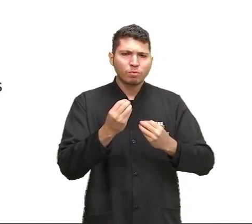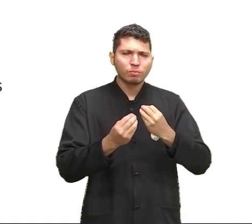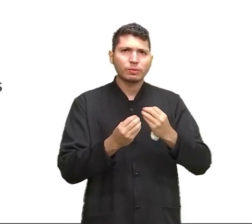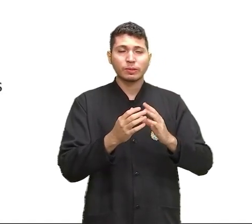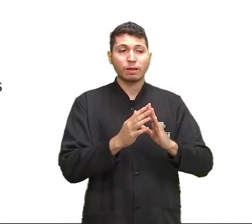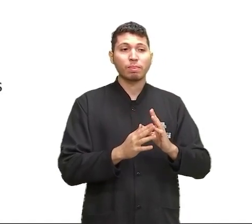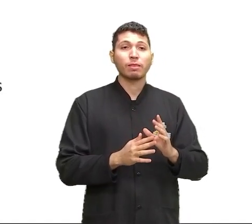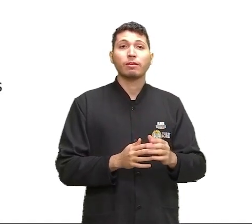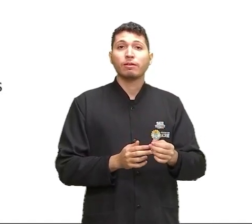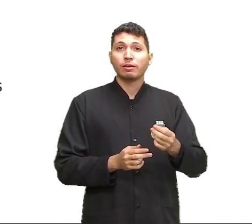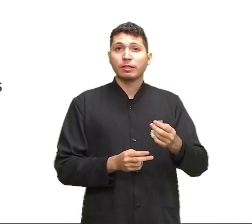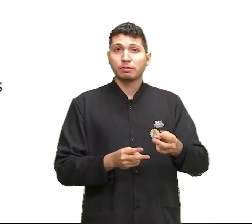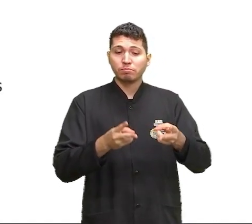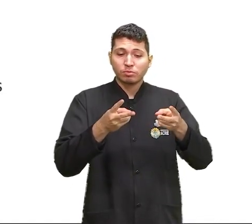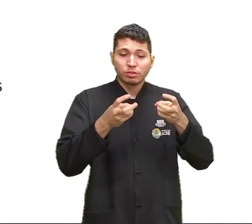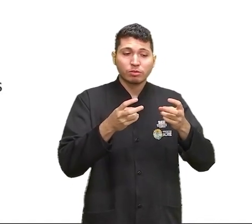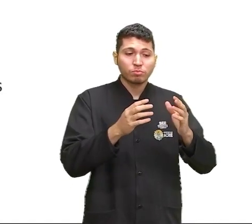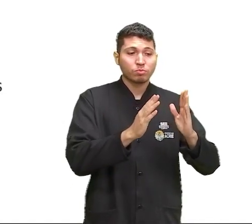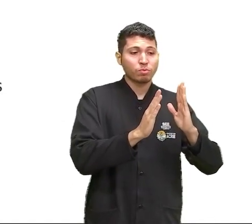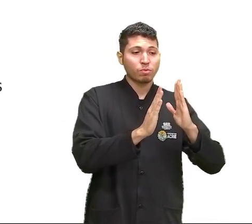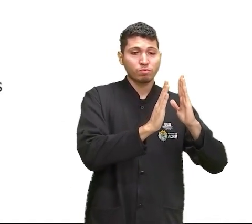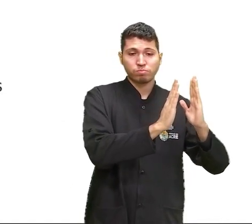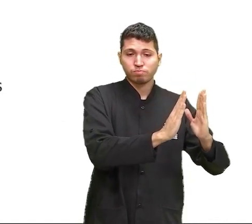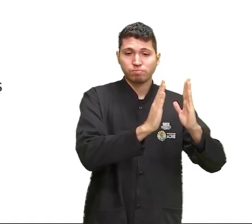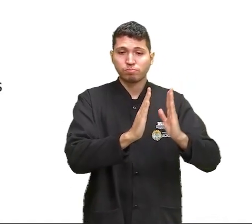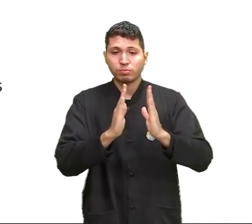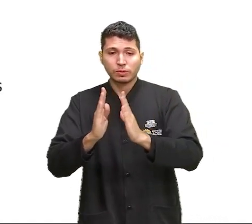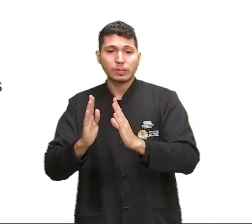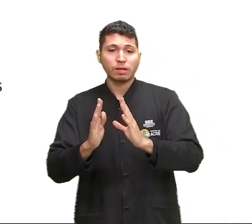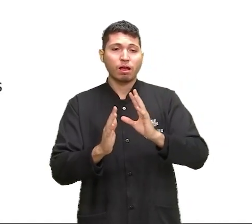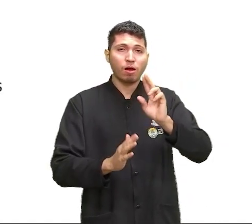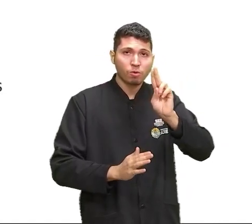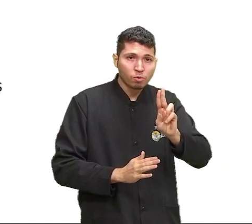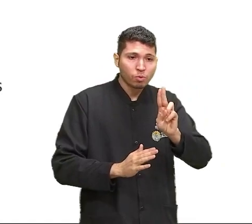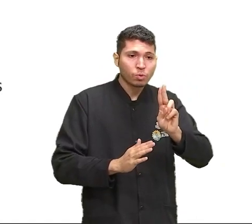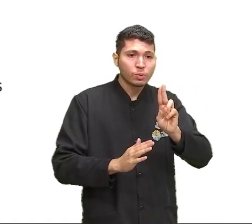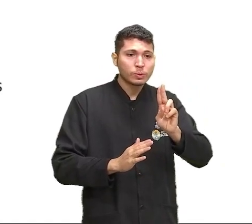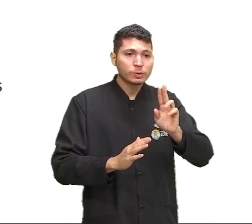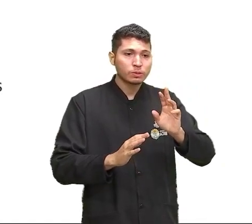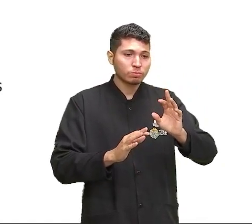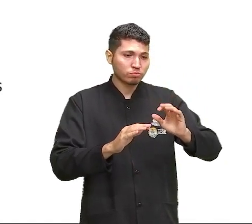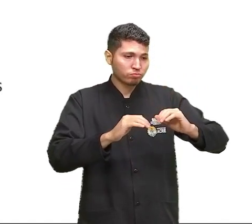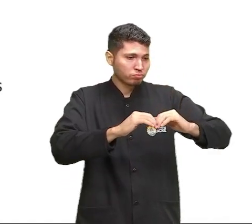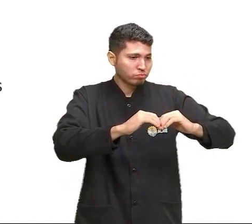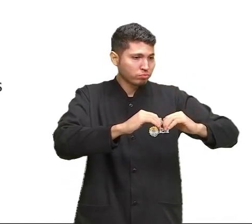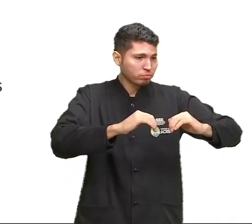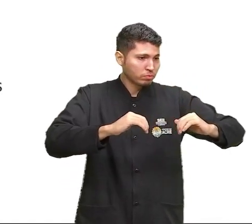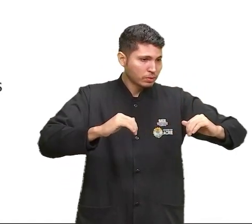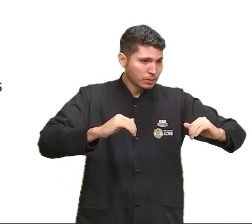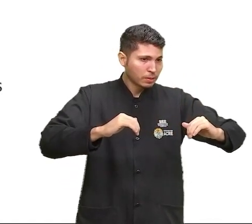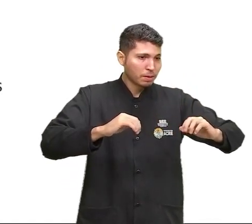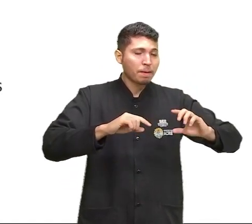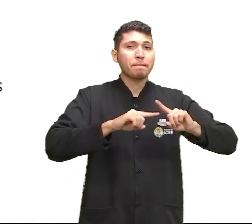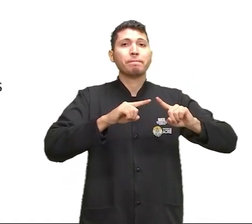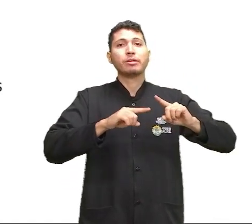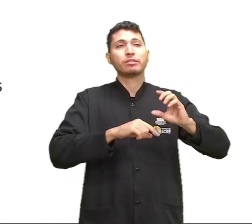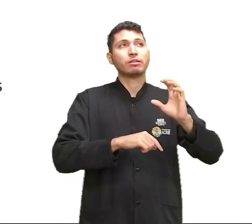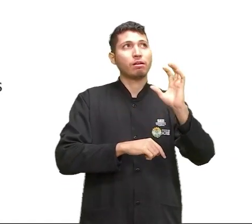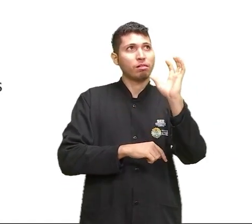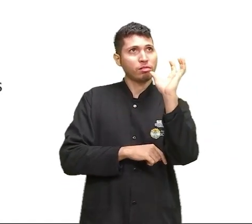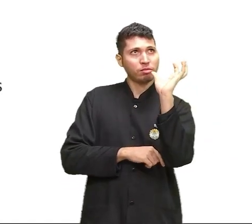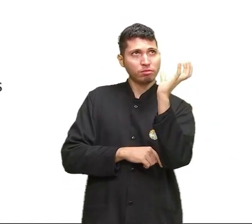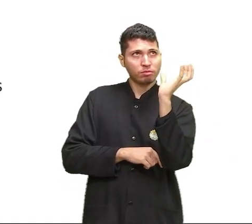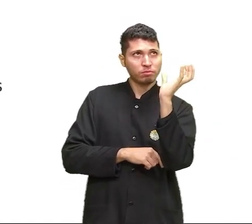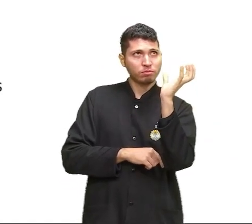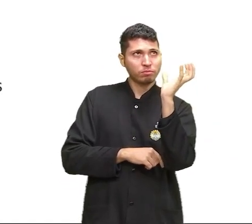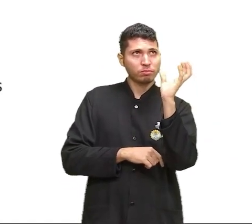viu que a tensão se divide, mas a lâmpada, ela vai acontecer o que com ela?